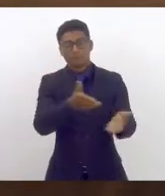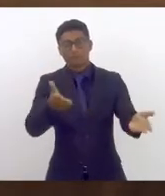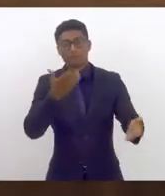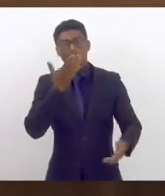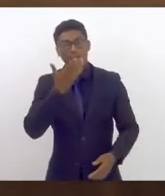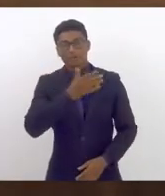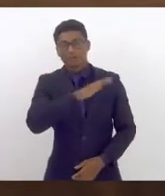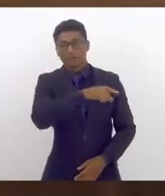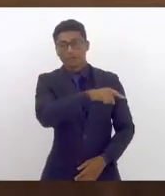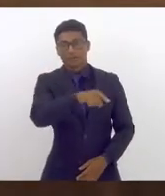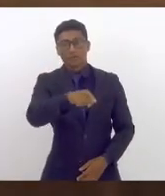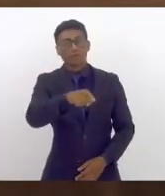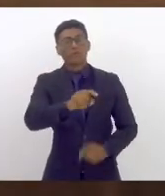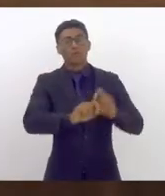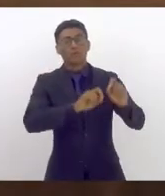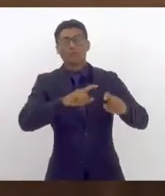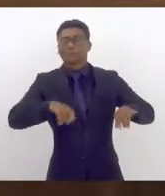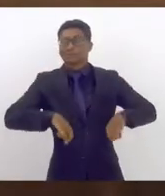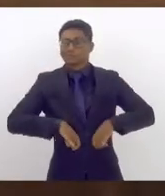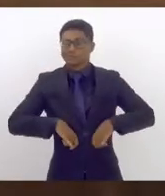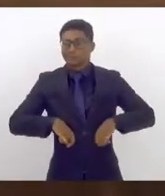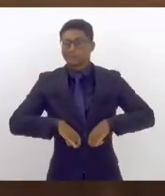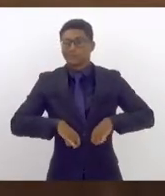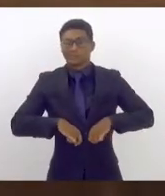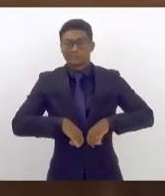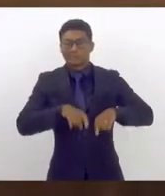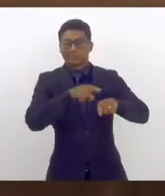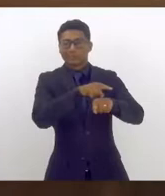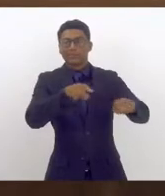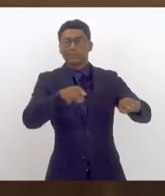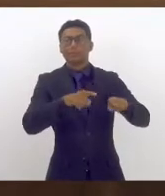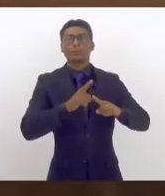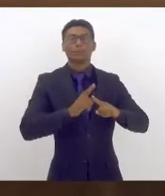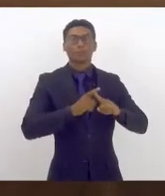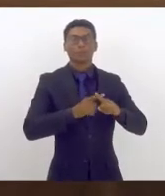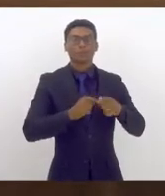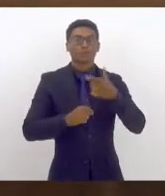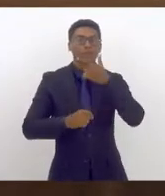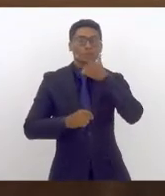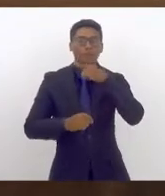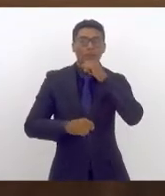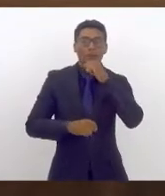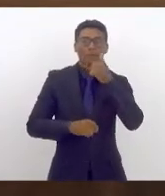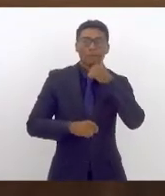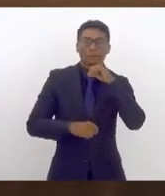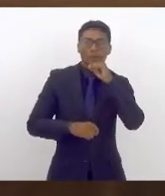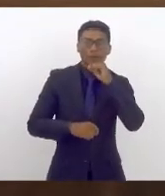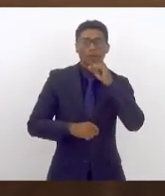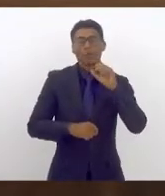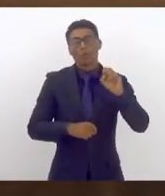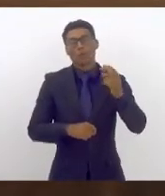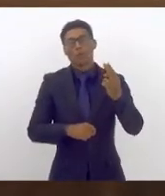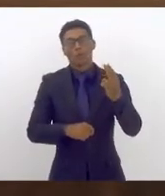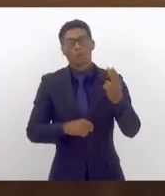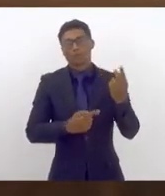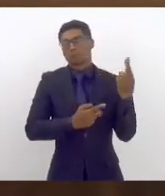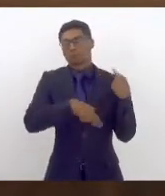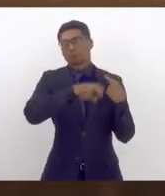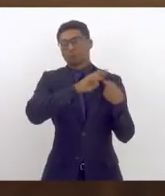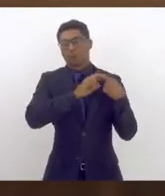de vulnerabilidade né que por algum motivo aqueles responsáveis legais não tenham